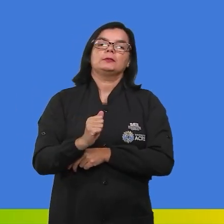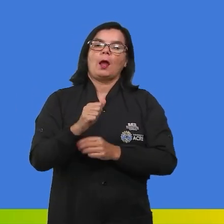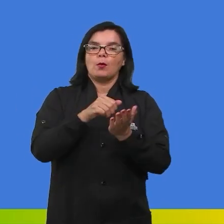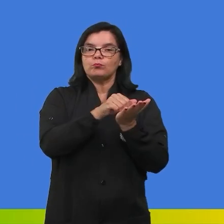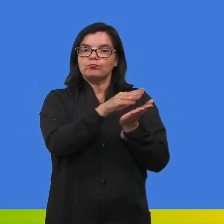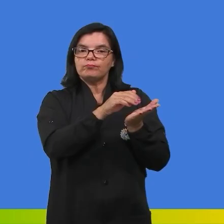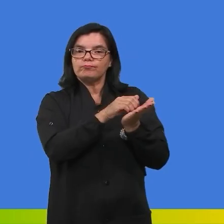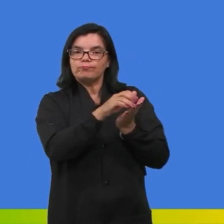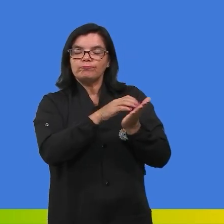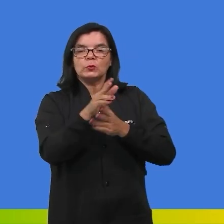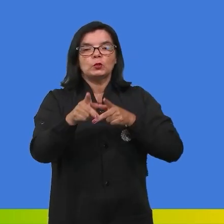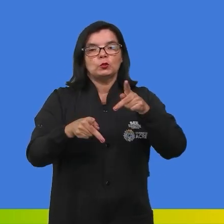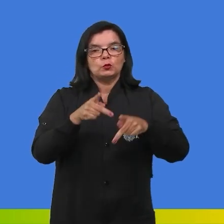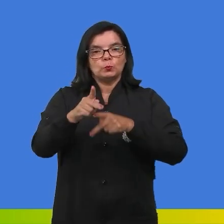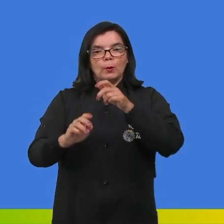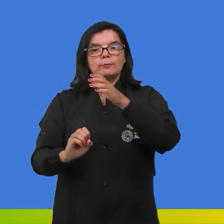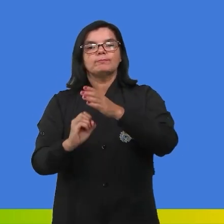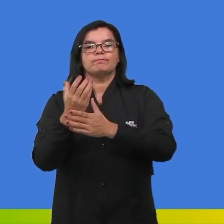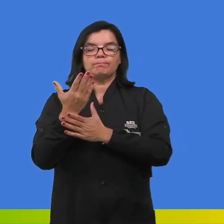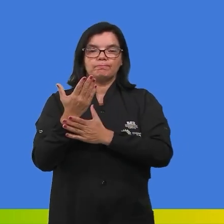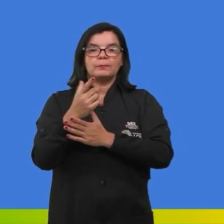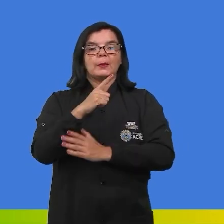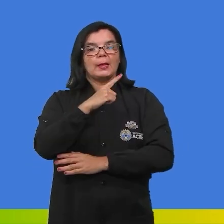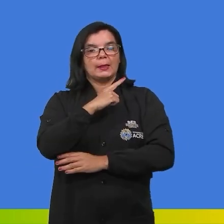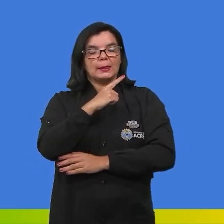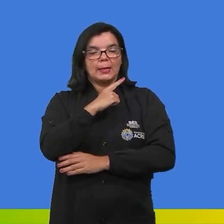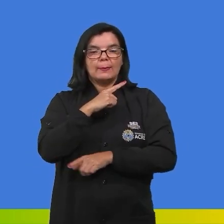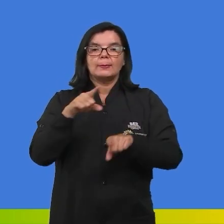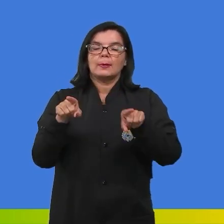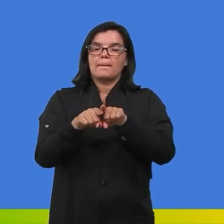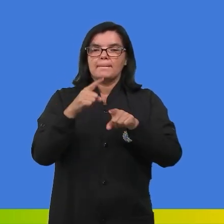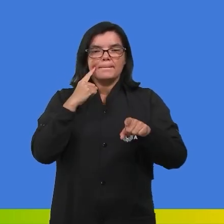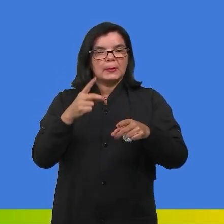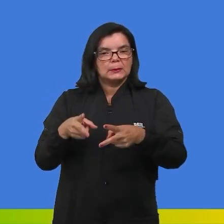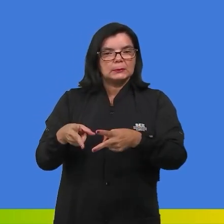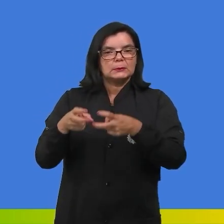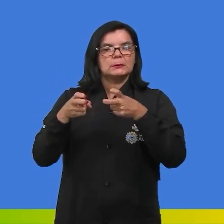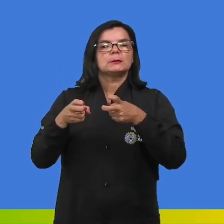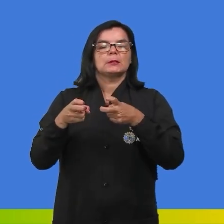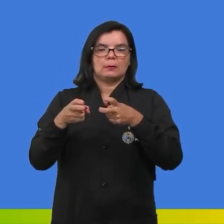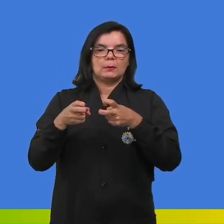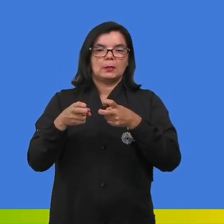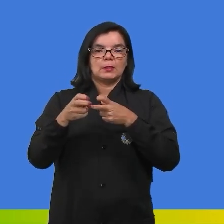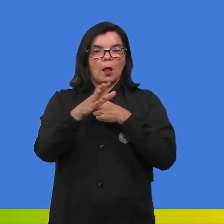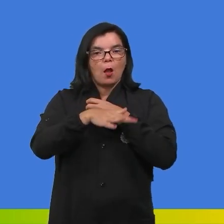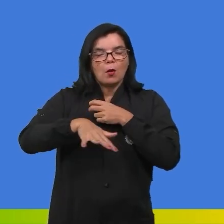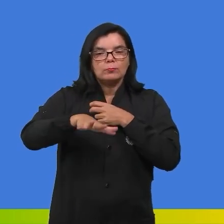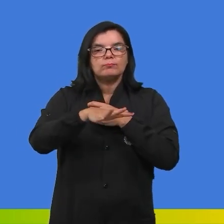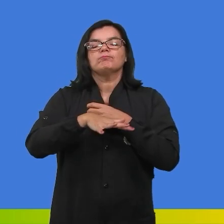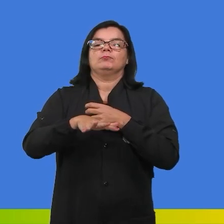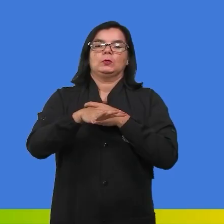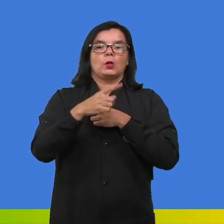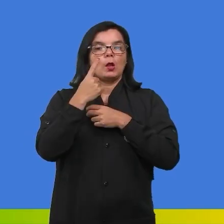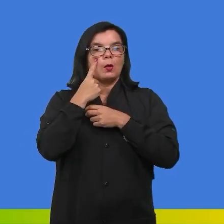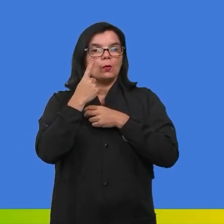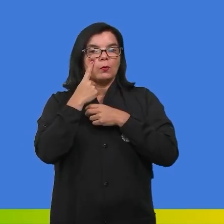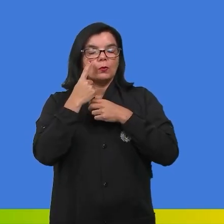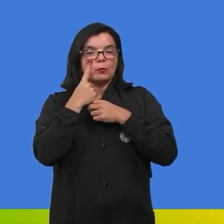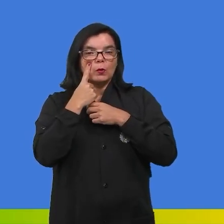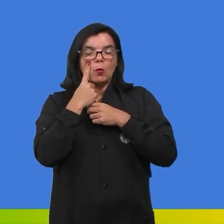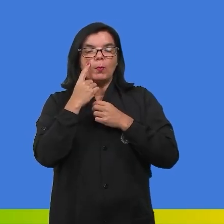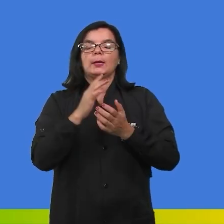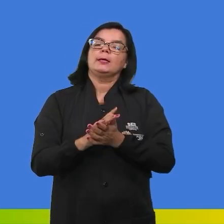expulsão dos povos originários. E nós temos aí, podemos perceber que uma grande parte, observem que